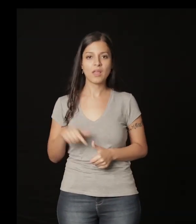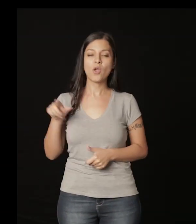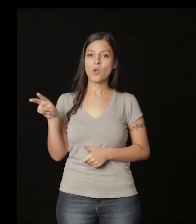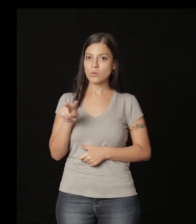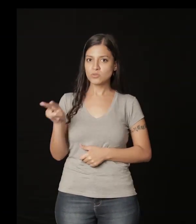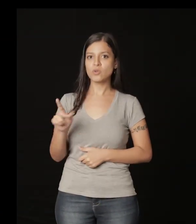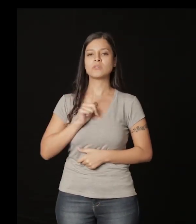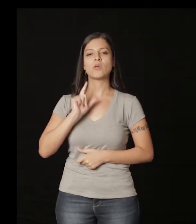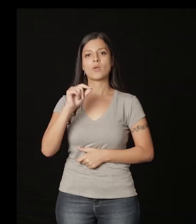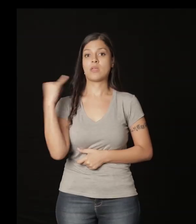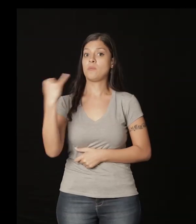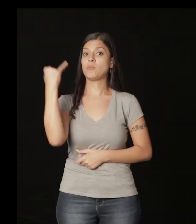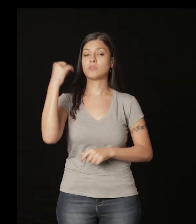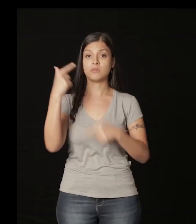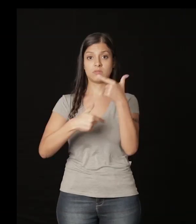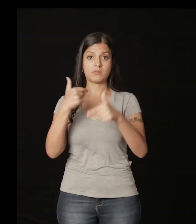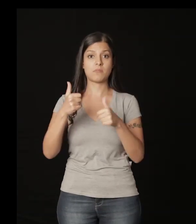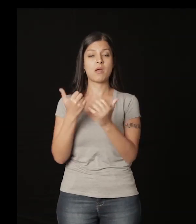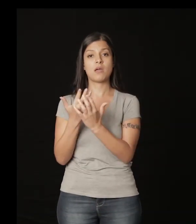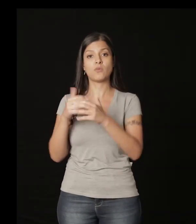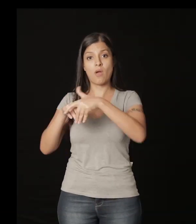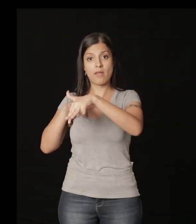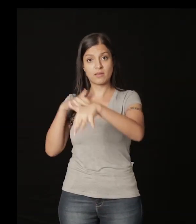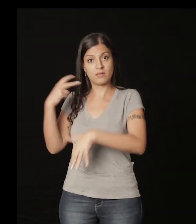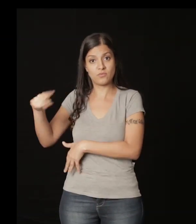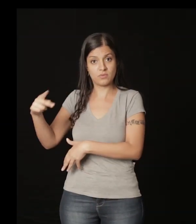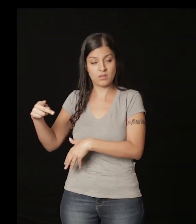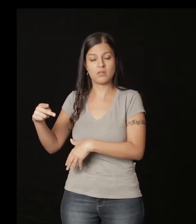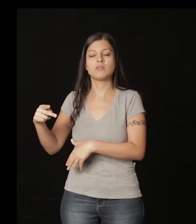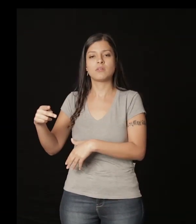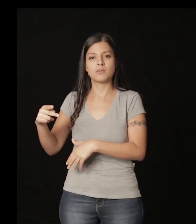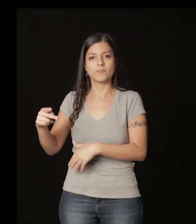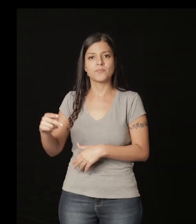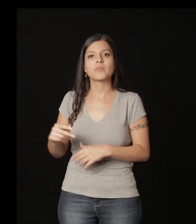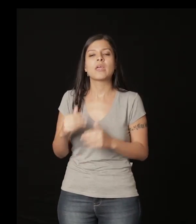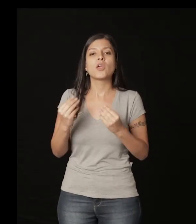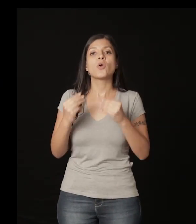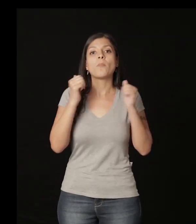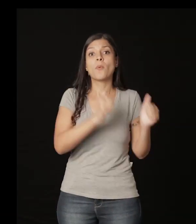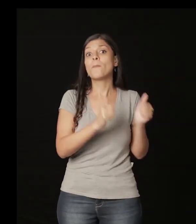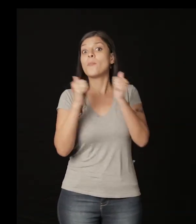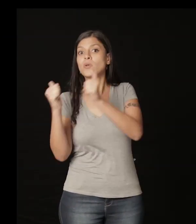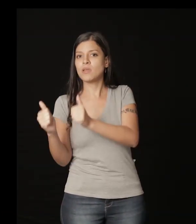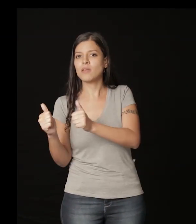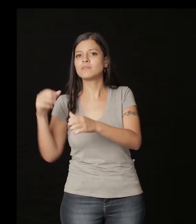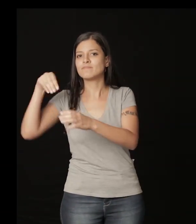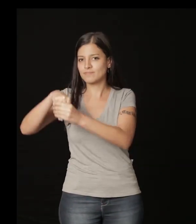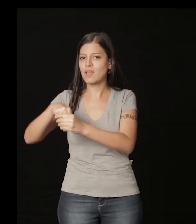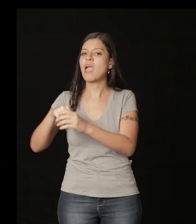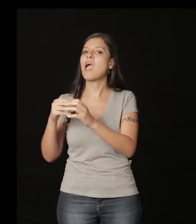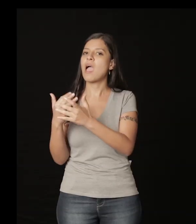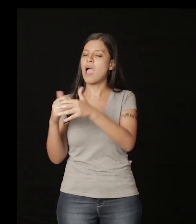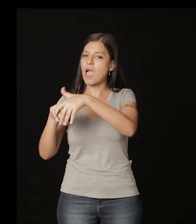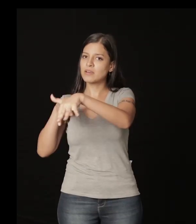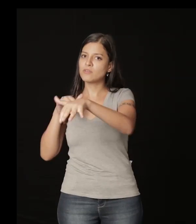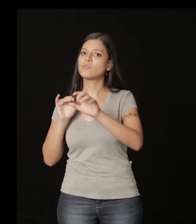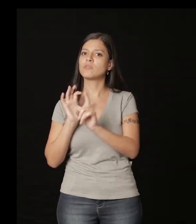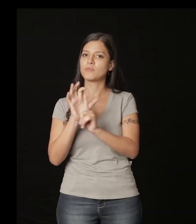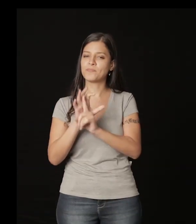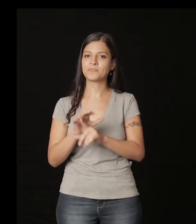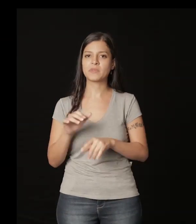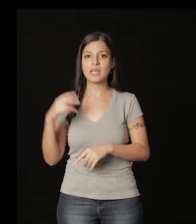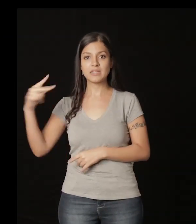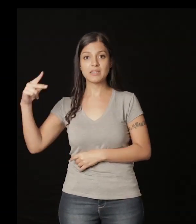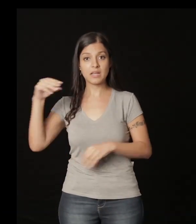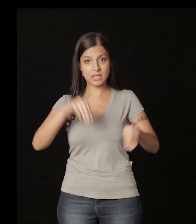Outra característica de ambos é a importância que o trabalho de arquivos tem em sua obra e como o poder se faz através dos arquivos.